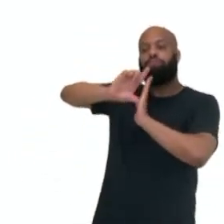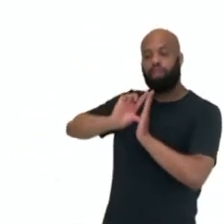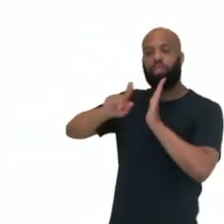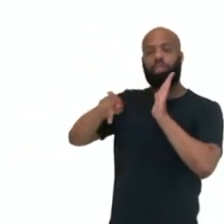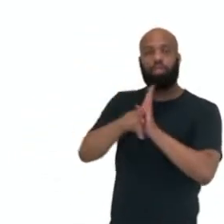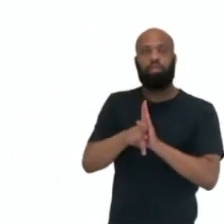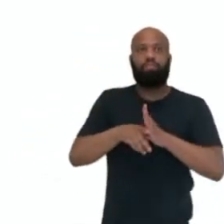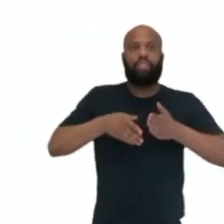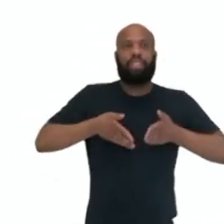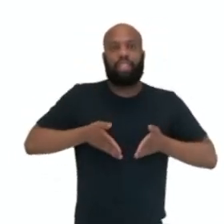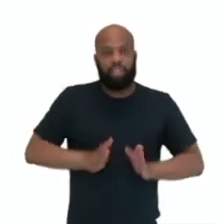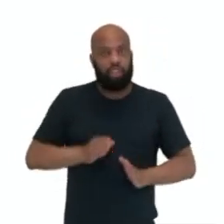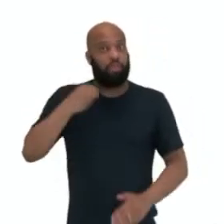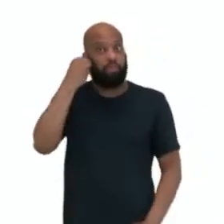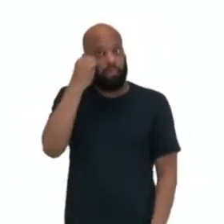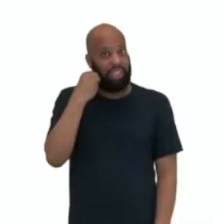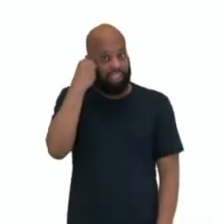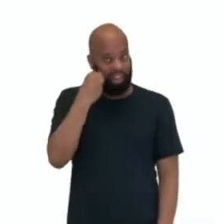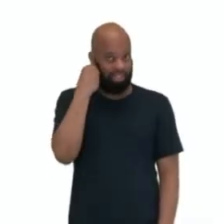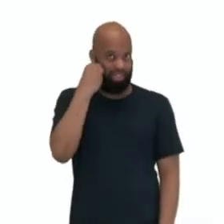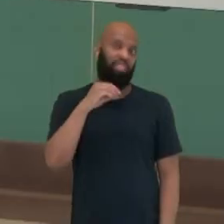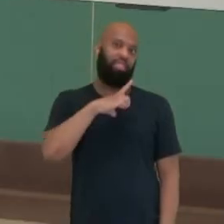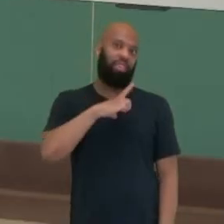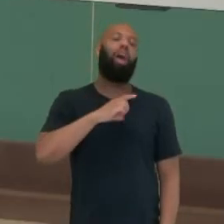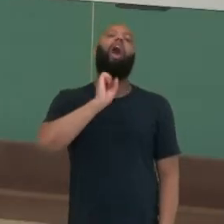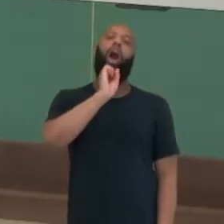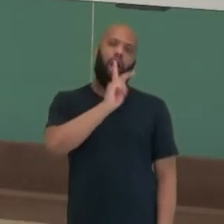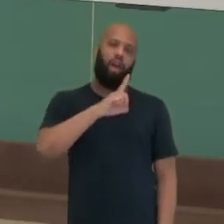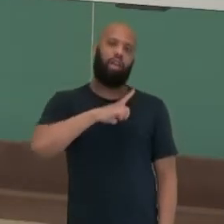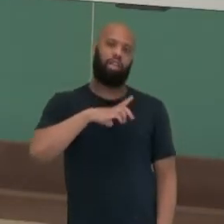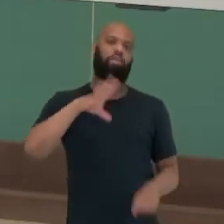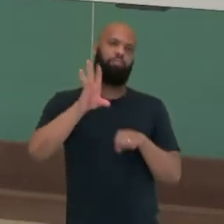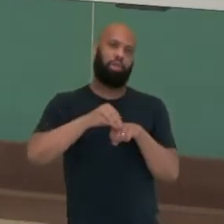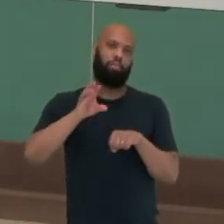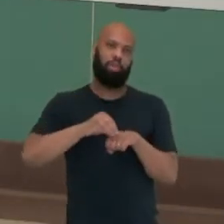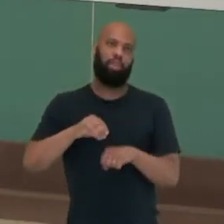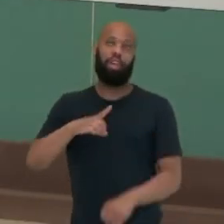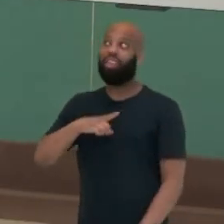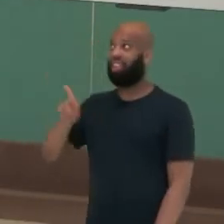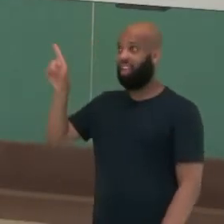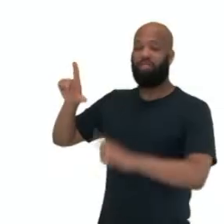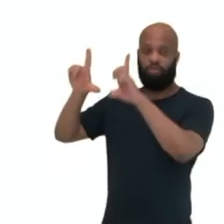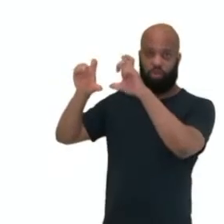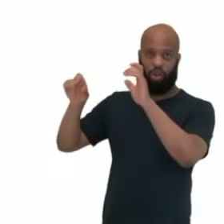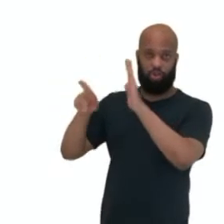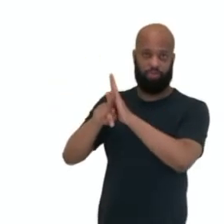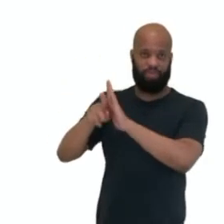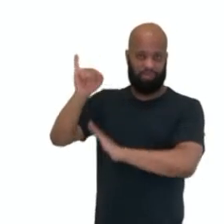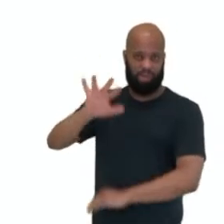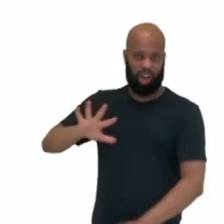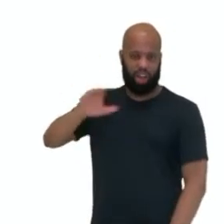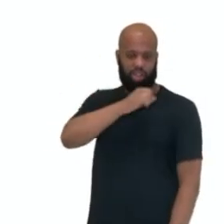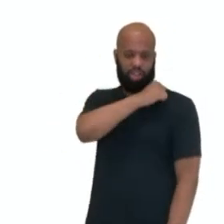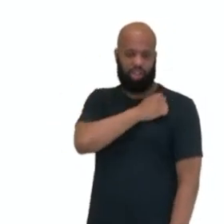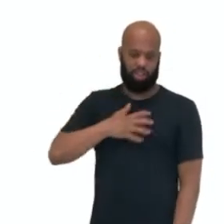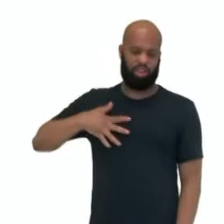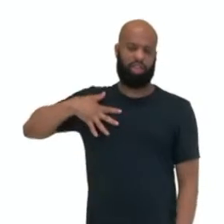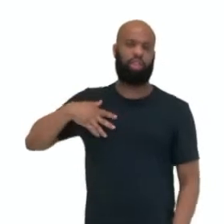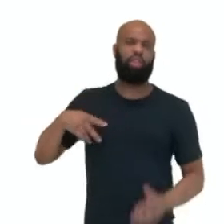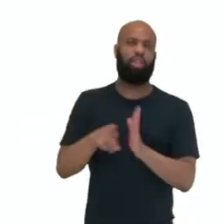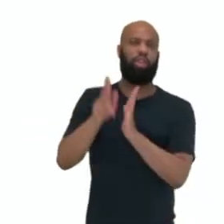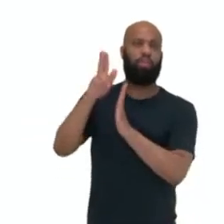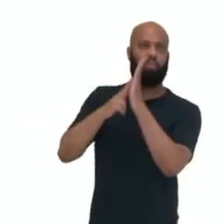anterior à experiência. Aqui nós temos uma imagem de Aristóteles, no detalhe da obra